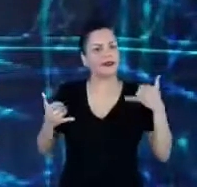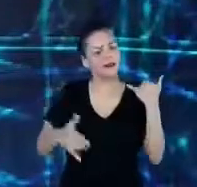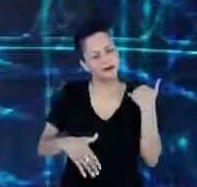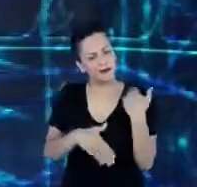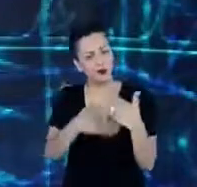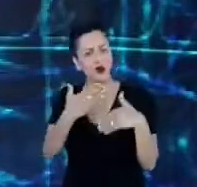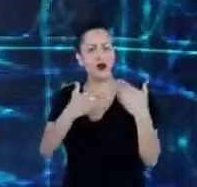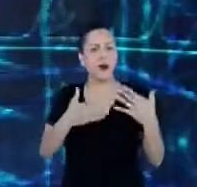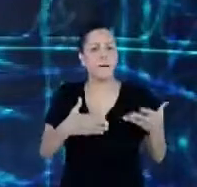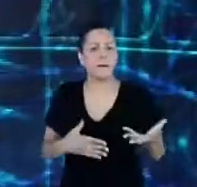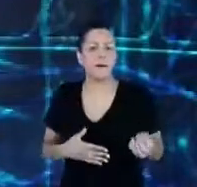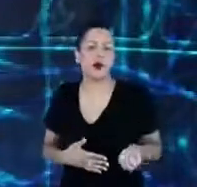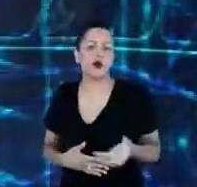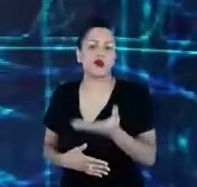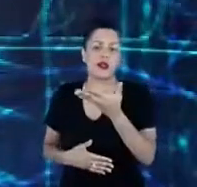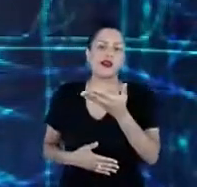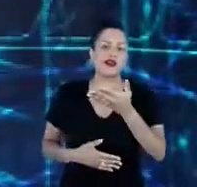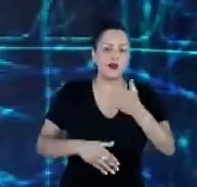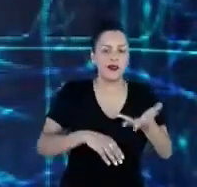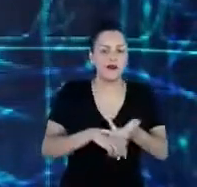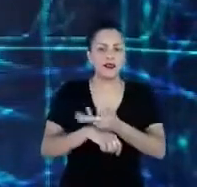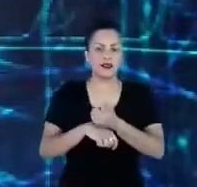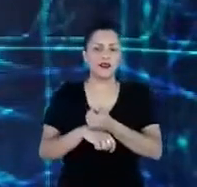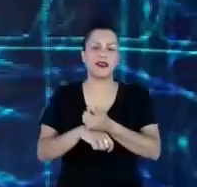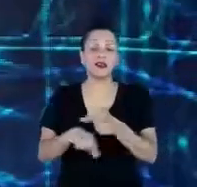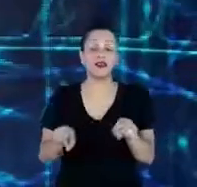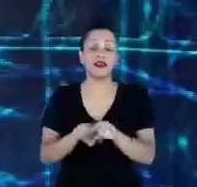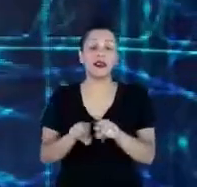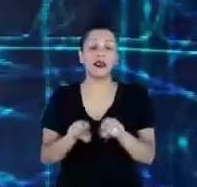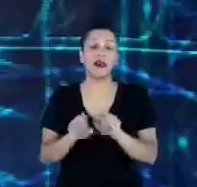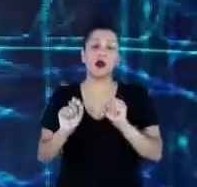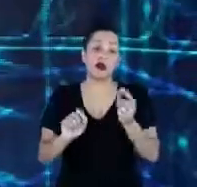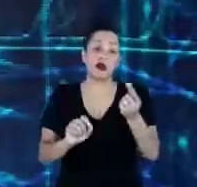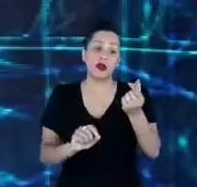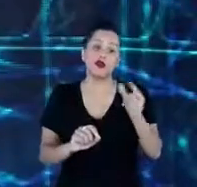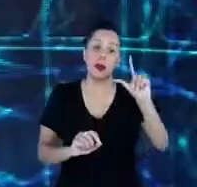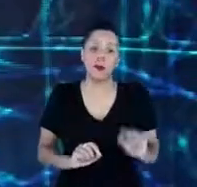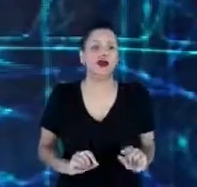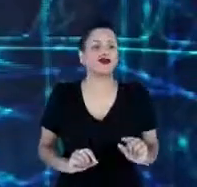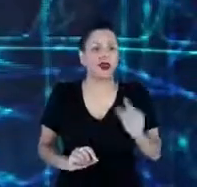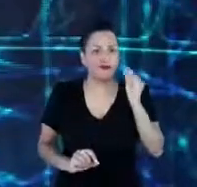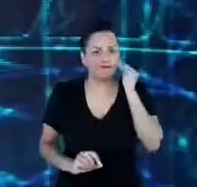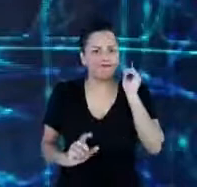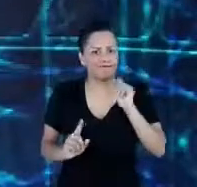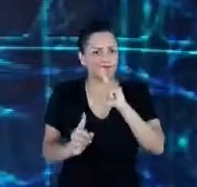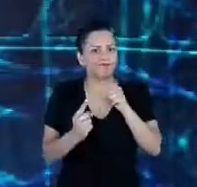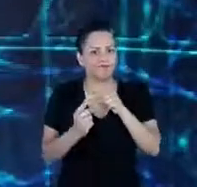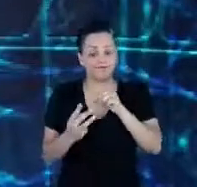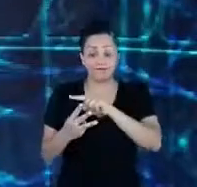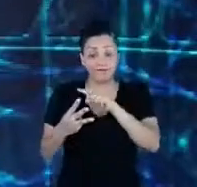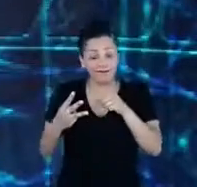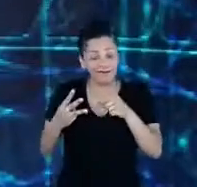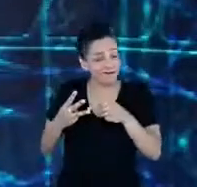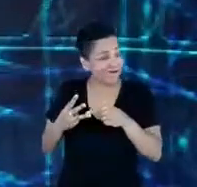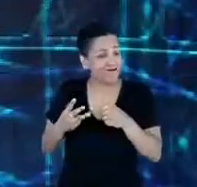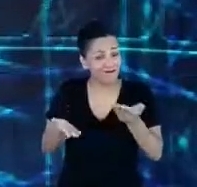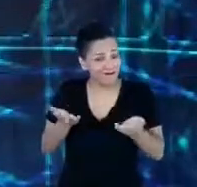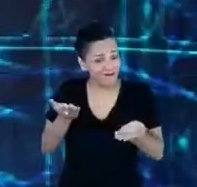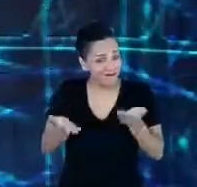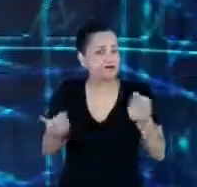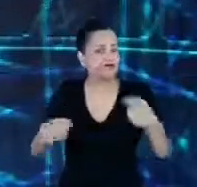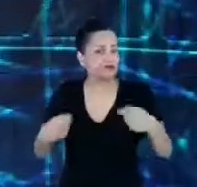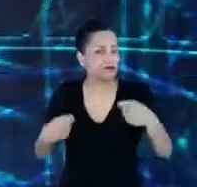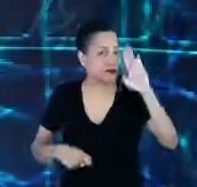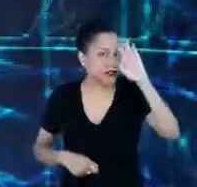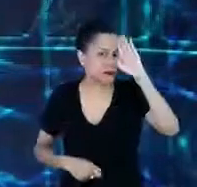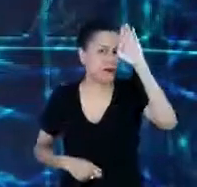vez mais eficiente novamente buscando a modicidade tarifária Eu acho que o balanço não é desses três fatores é fundamental no